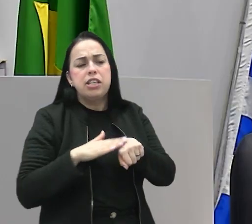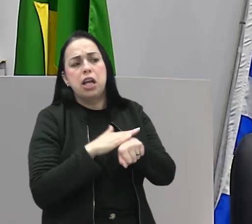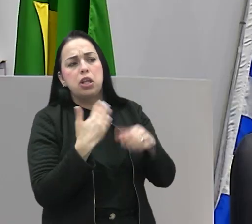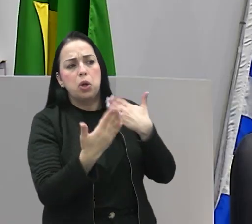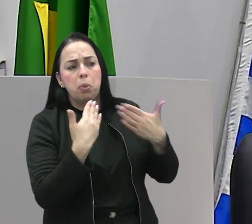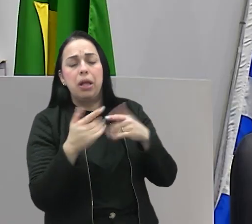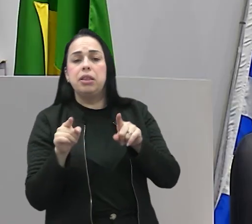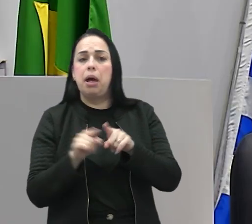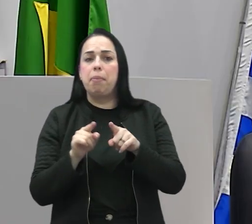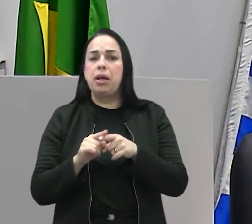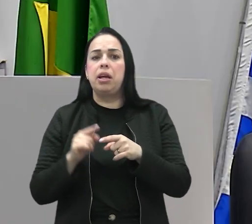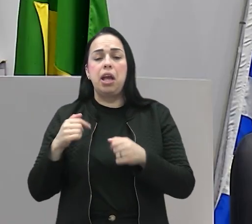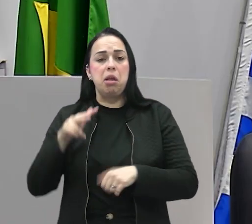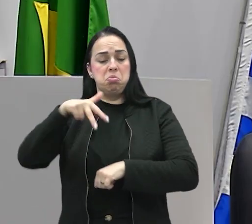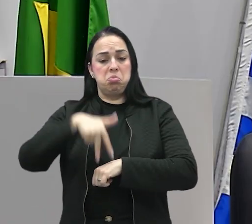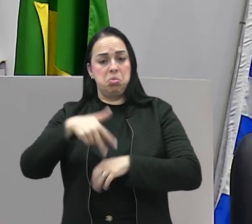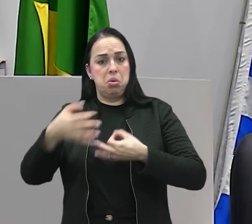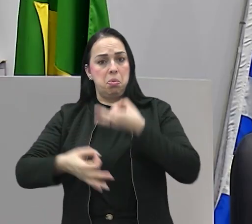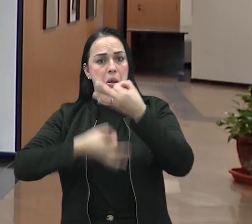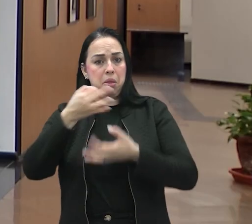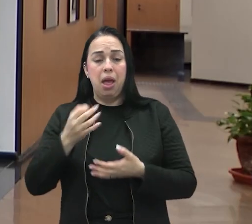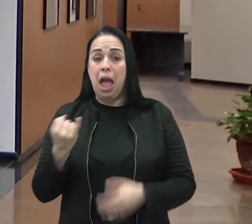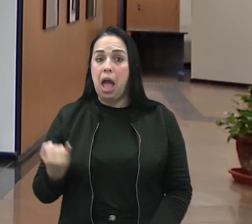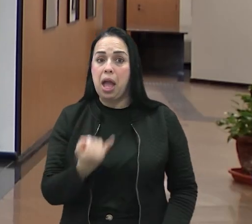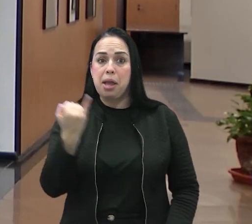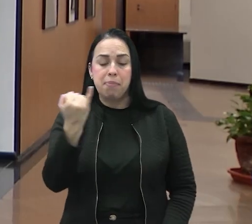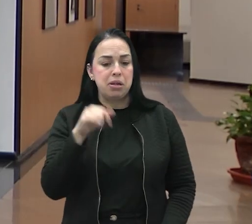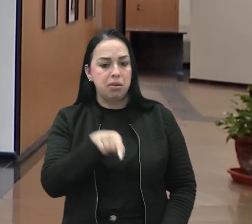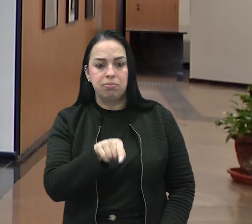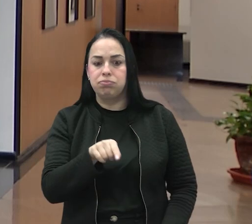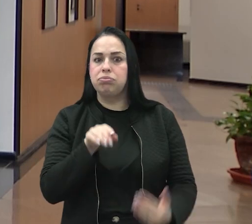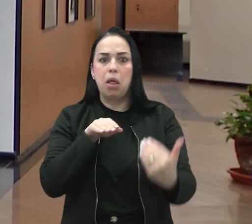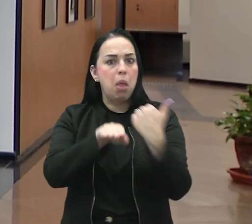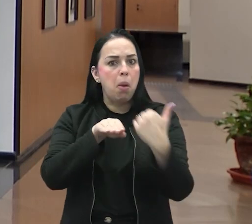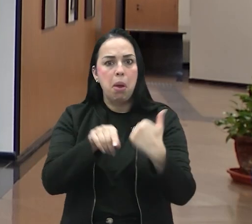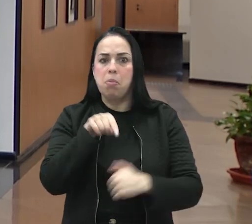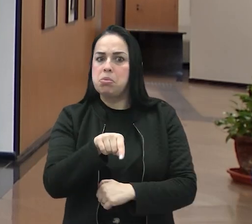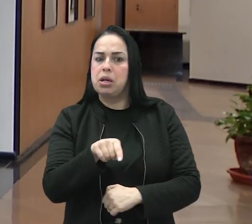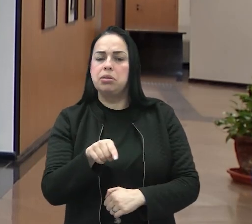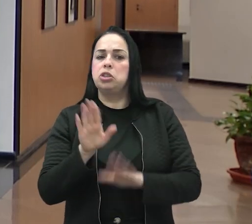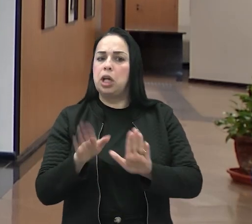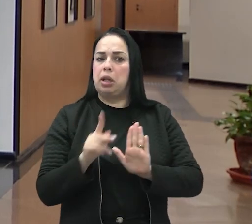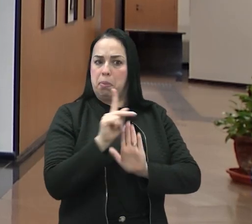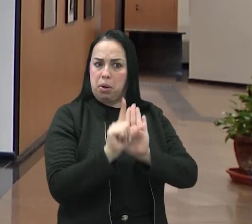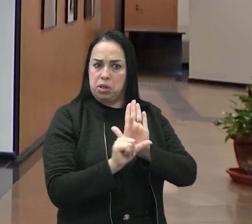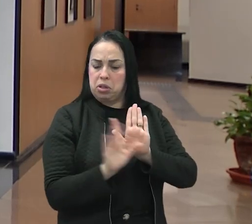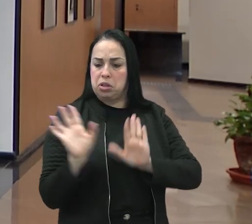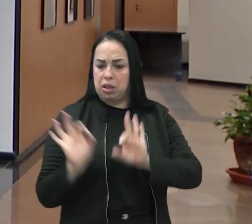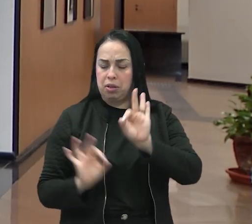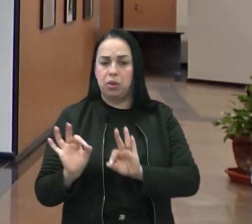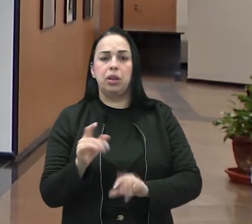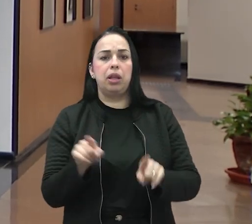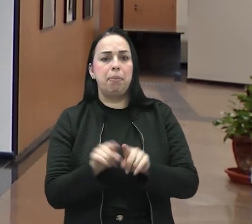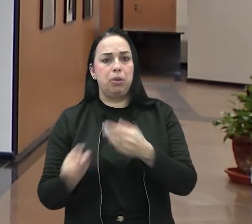e, inclusive, levou o assunto ao plenário da Câmara. É fundamental essa modernização, né, esse projeto que já está sendo desenvolvido